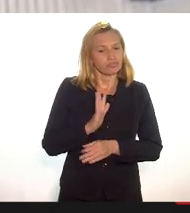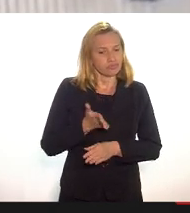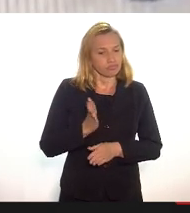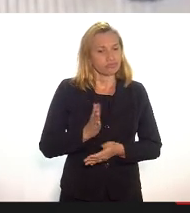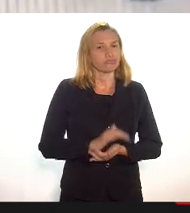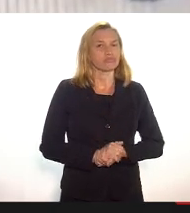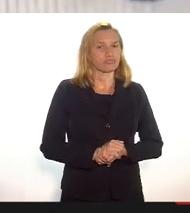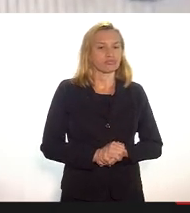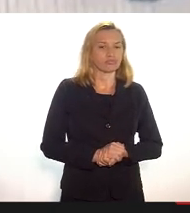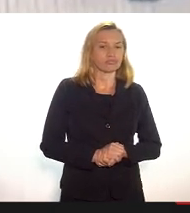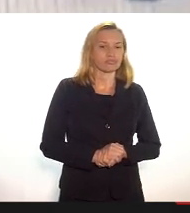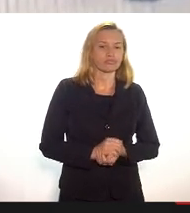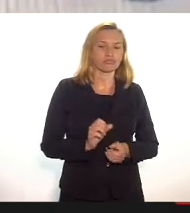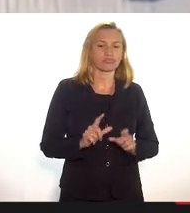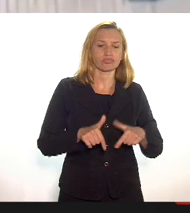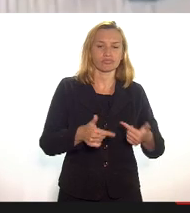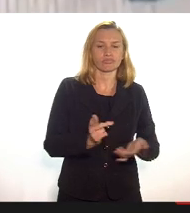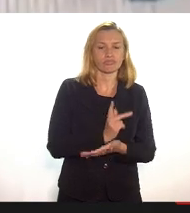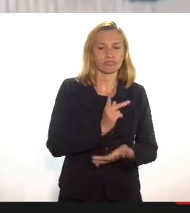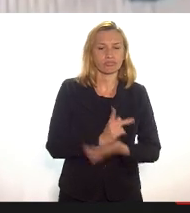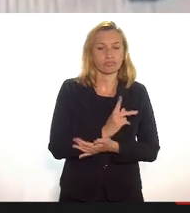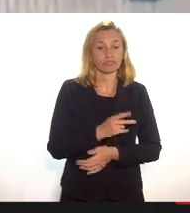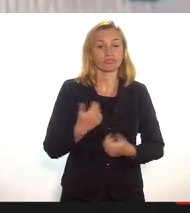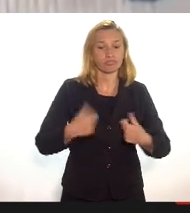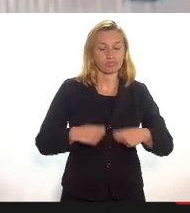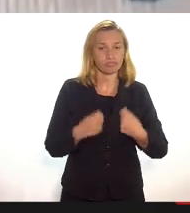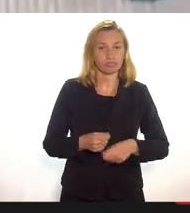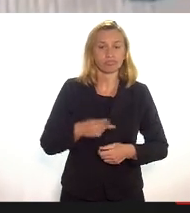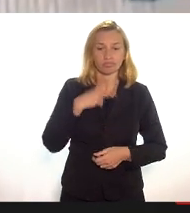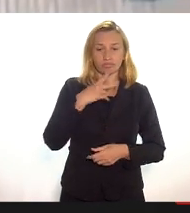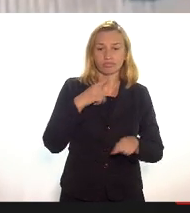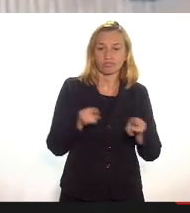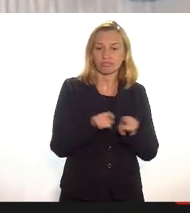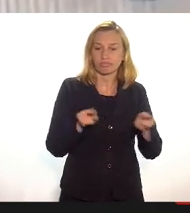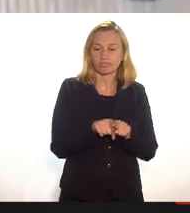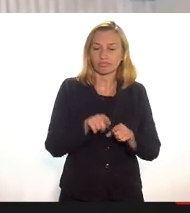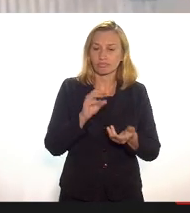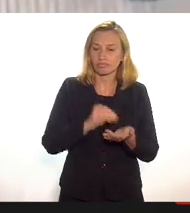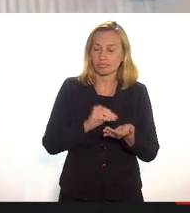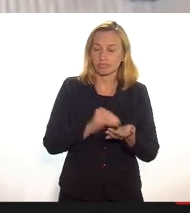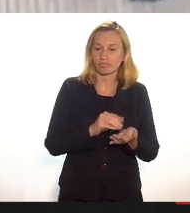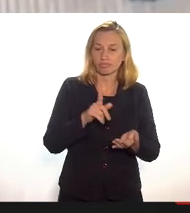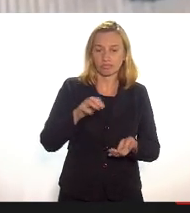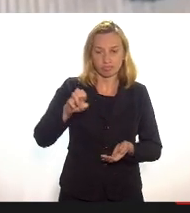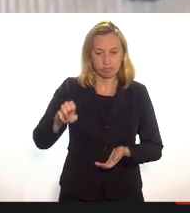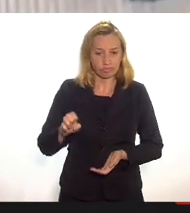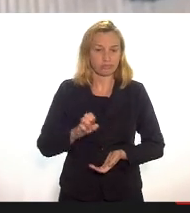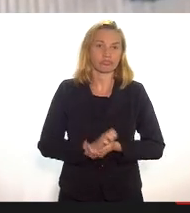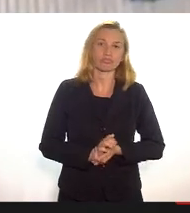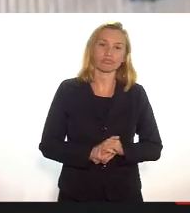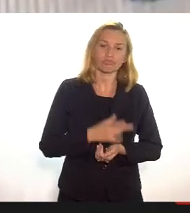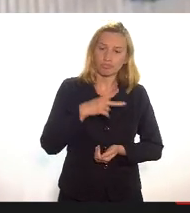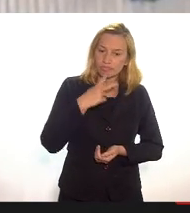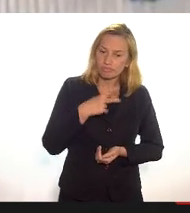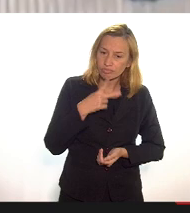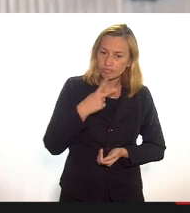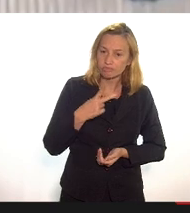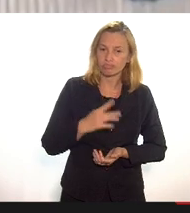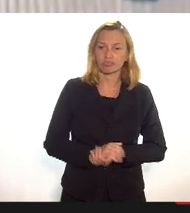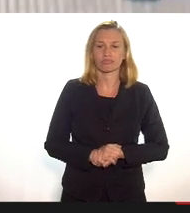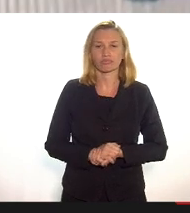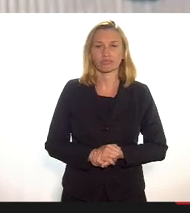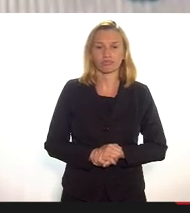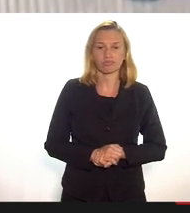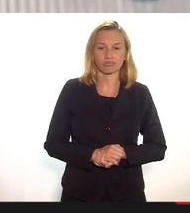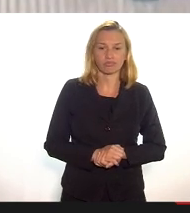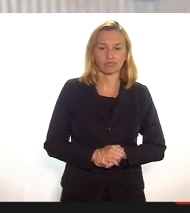deputada Jandira Fegali. Eu acho que a gente precisa ressaltar também a ausência do NERJ aqui. Isso fala muito. Fala muito,